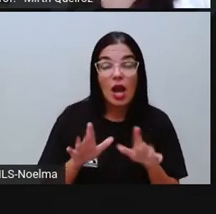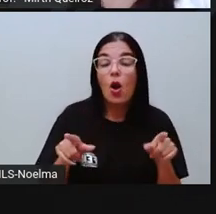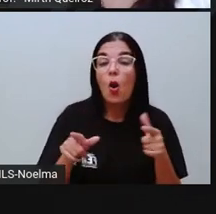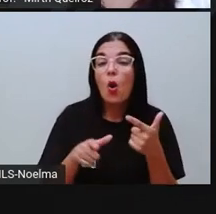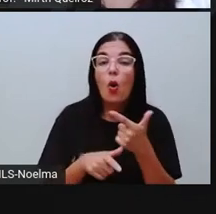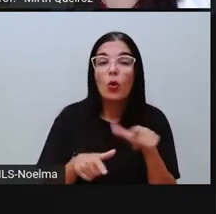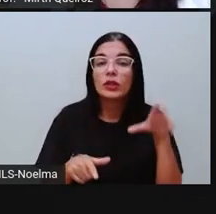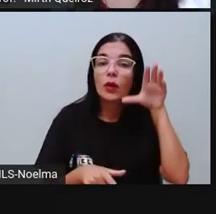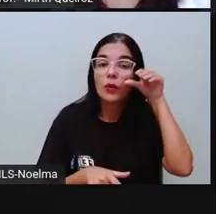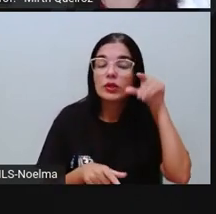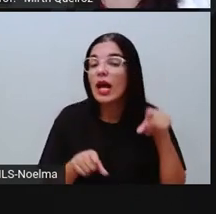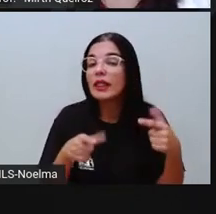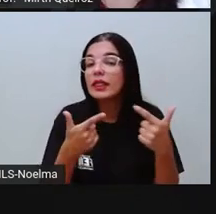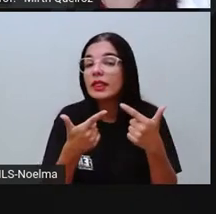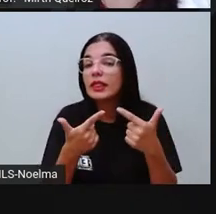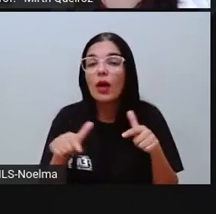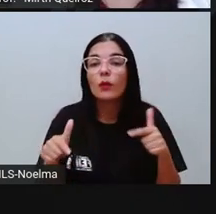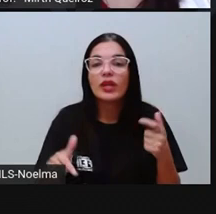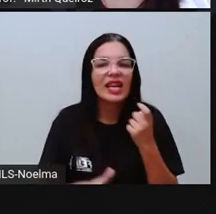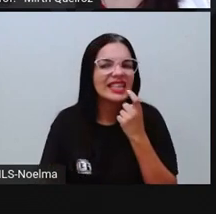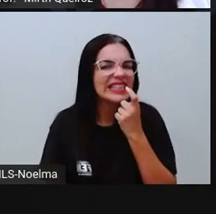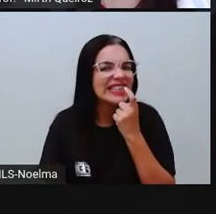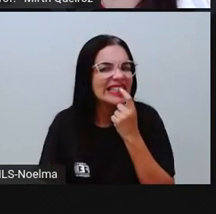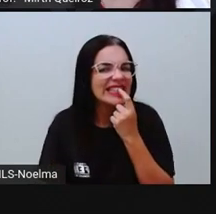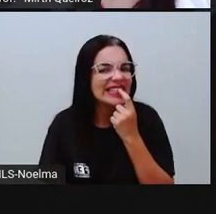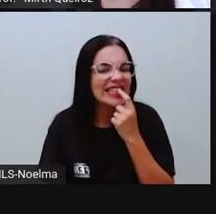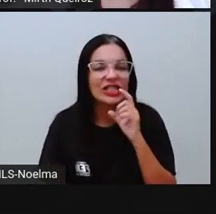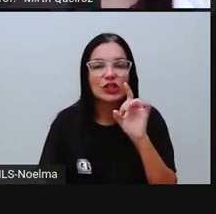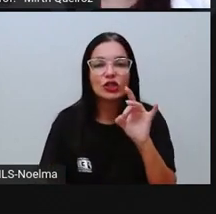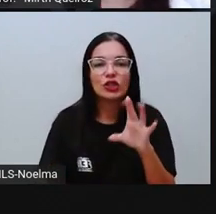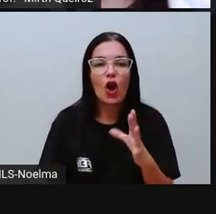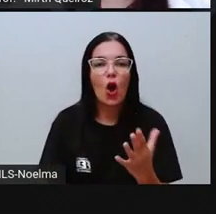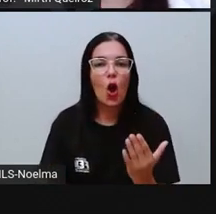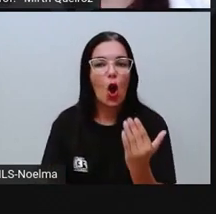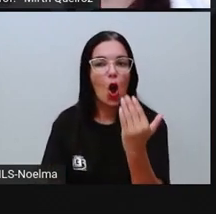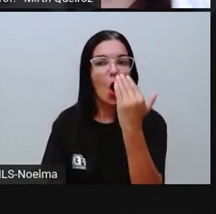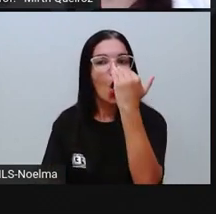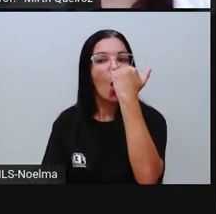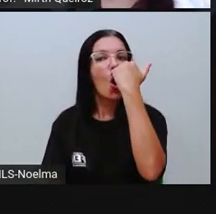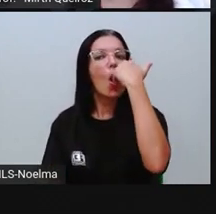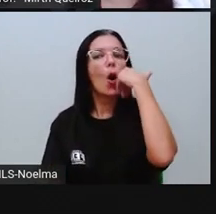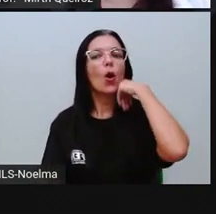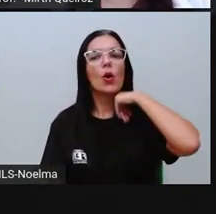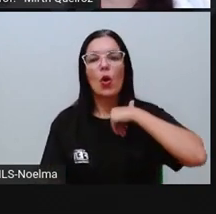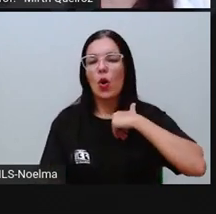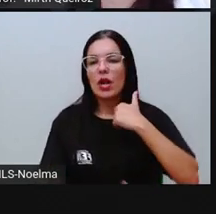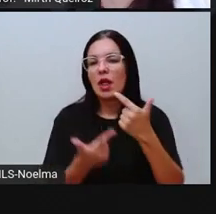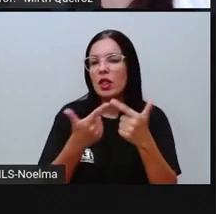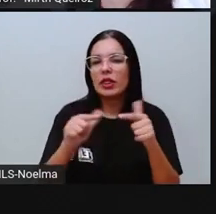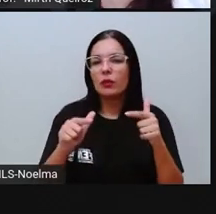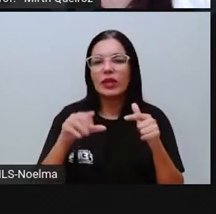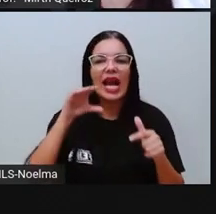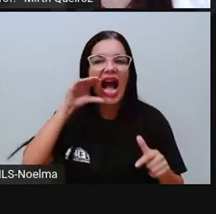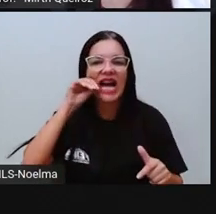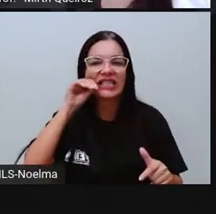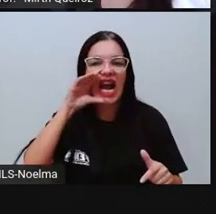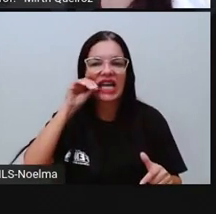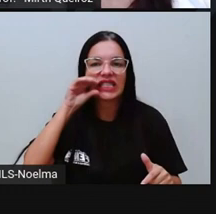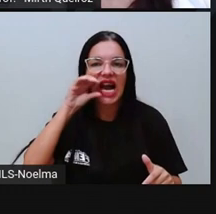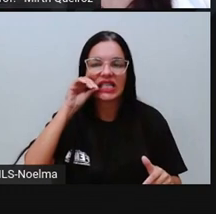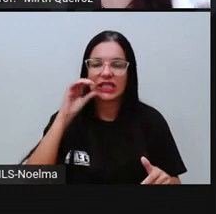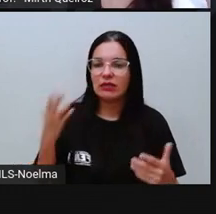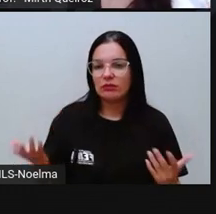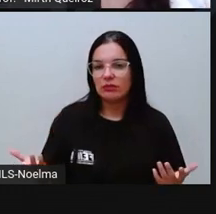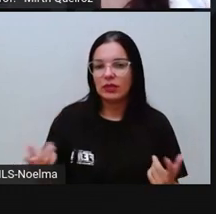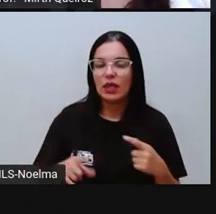eles apenas engolem o alimento, eles não mastigam, né? Eles não possuem dentição. E como isso